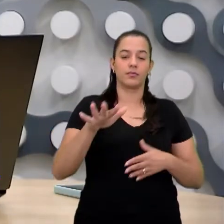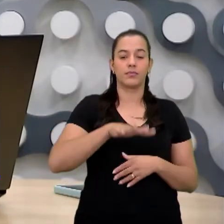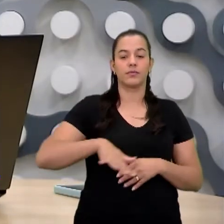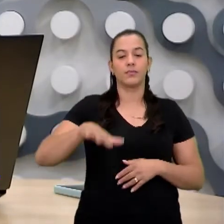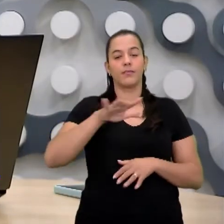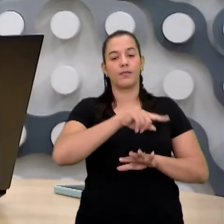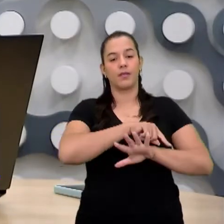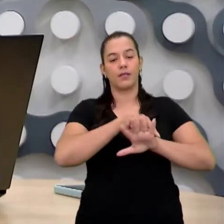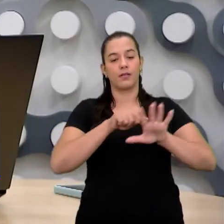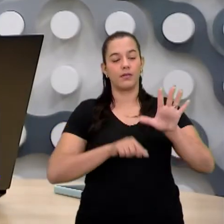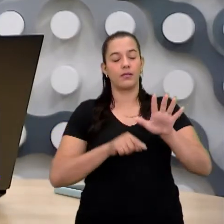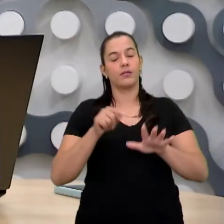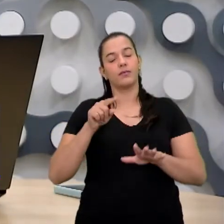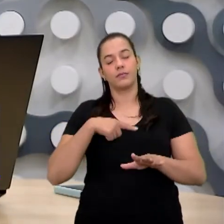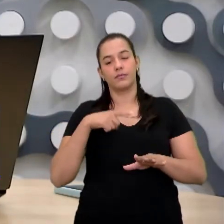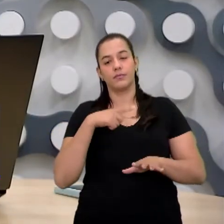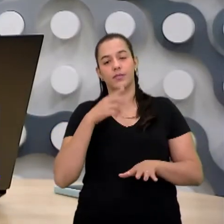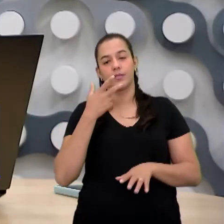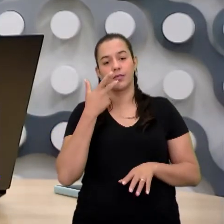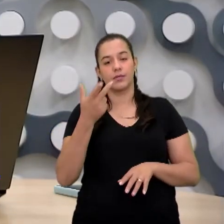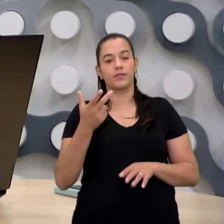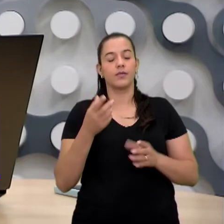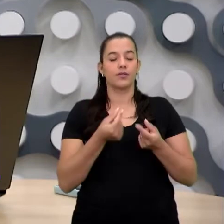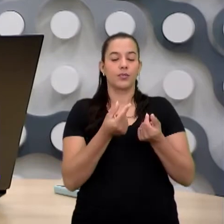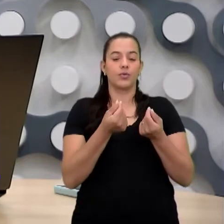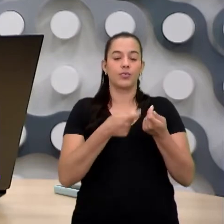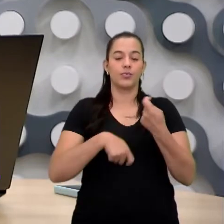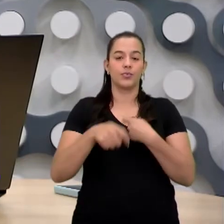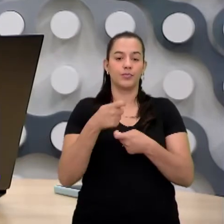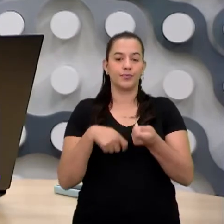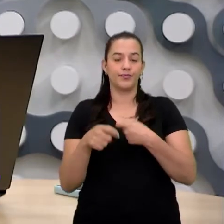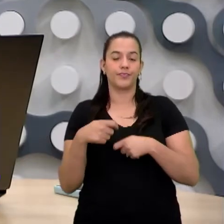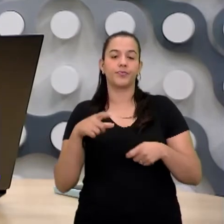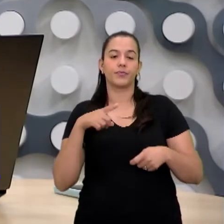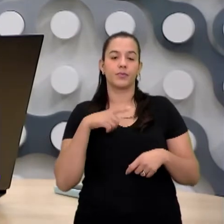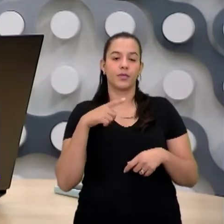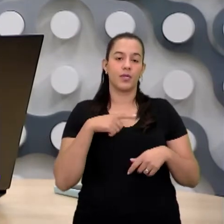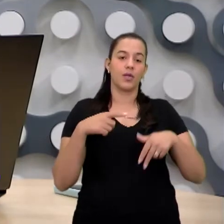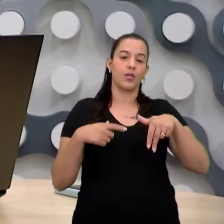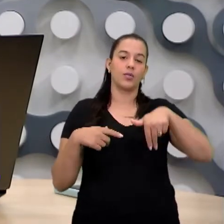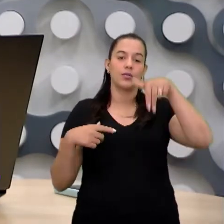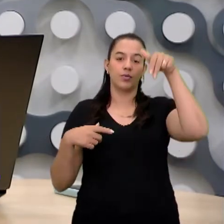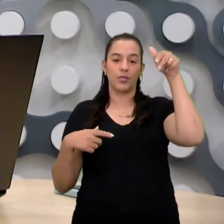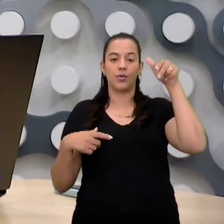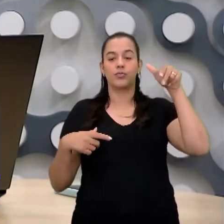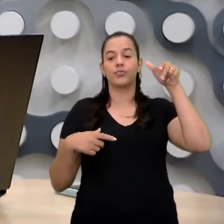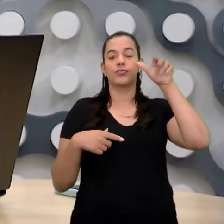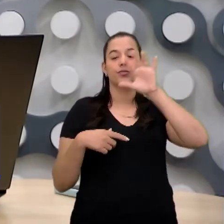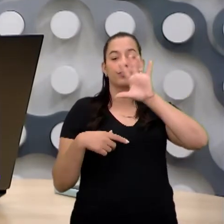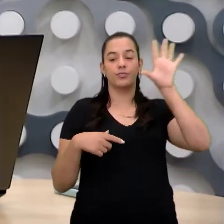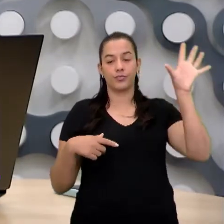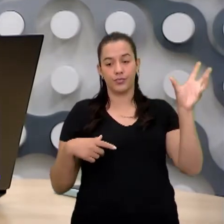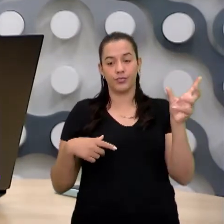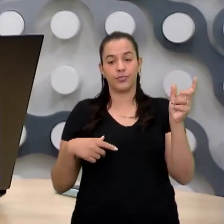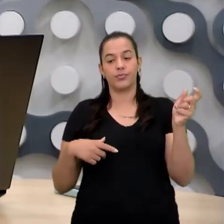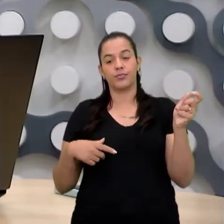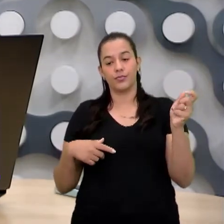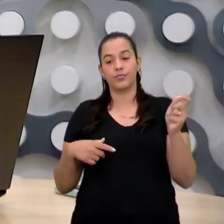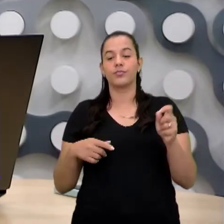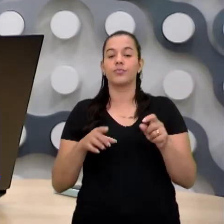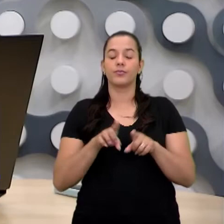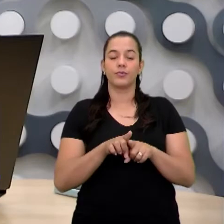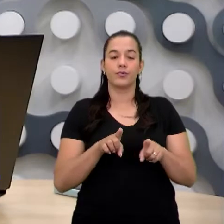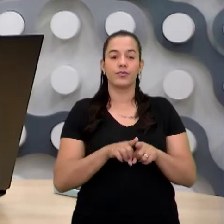brasileiras quando a gente fala principalmente em questões econômicas. Tudo bem que a região Norte tem a floresta amazônica, né, tem um grande